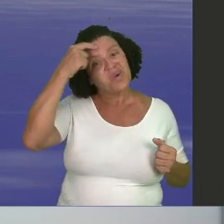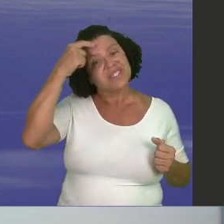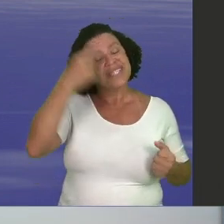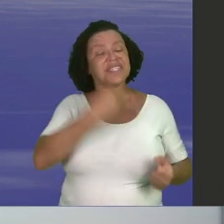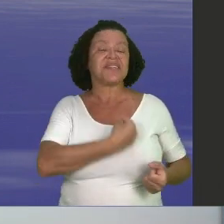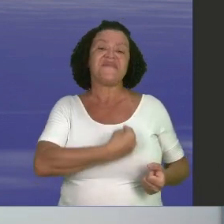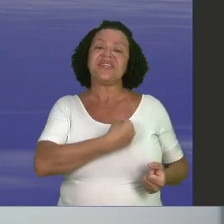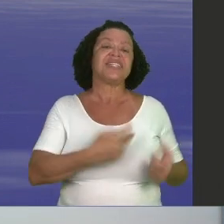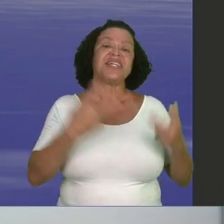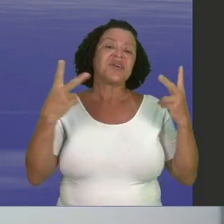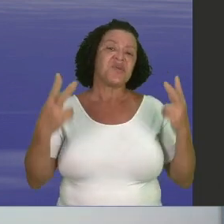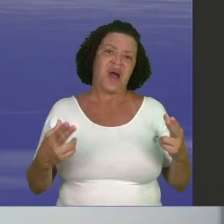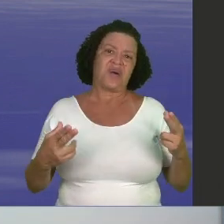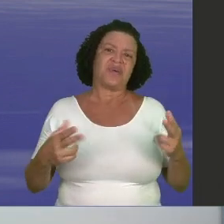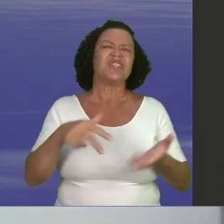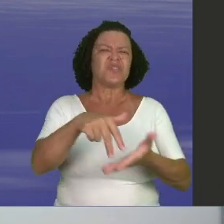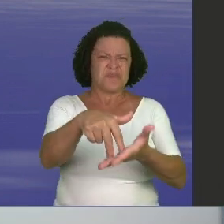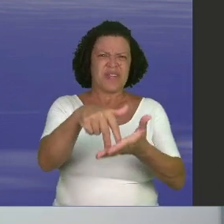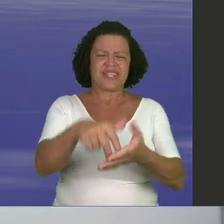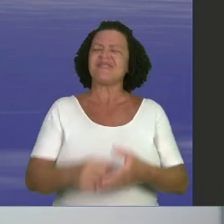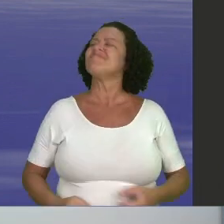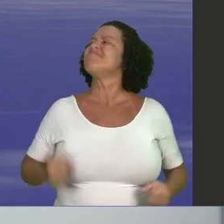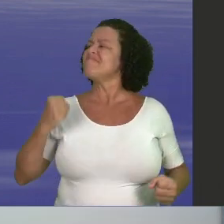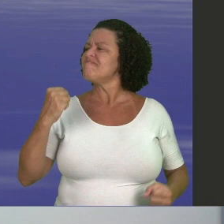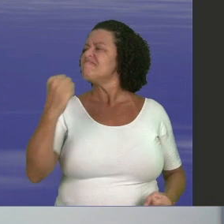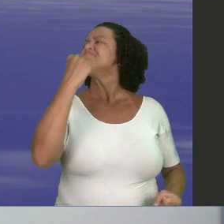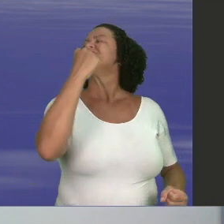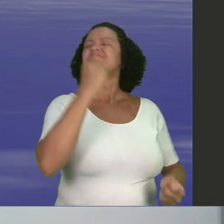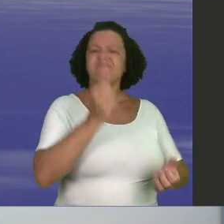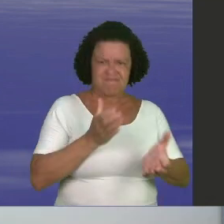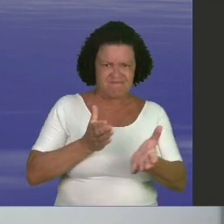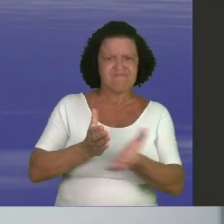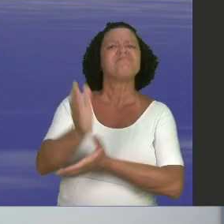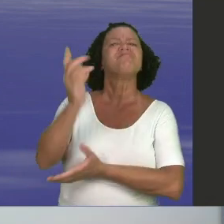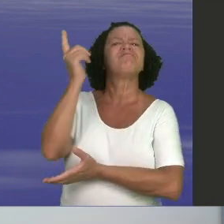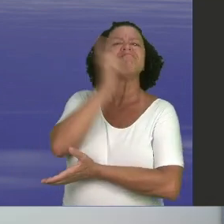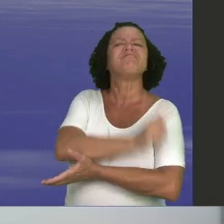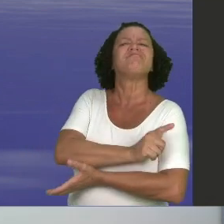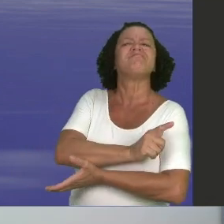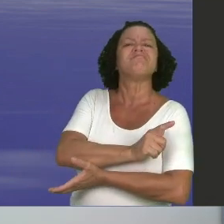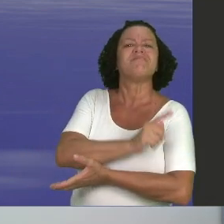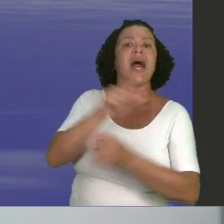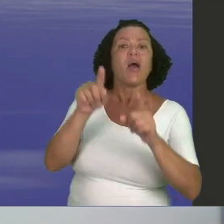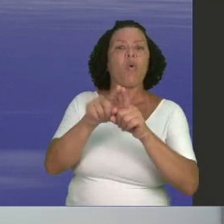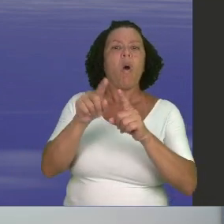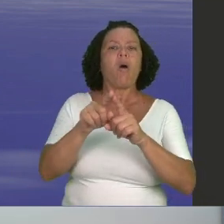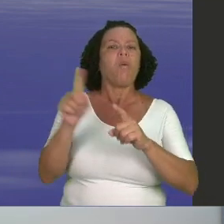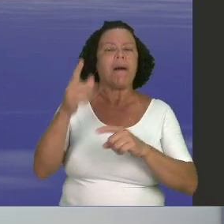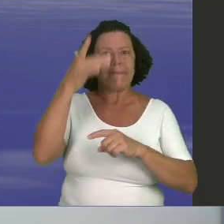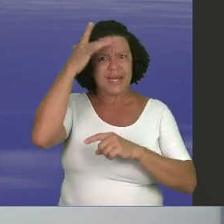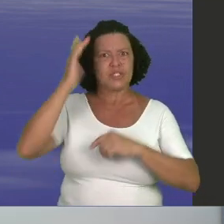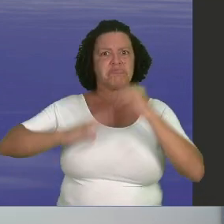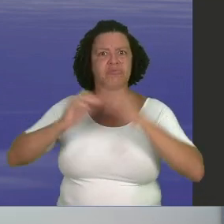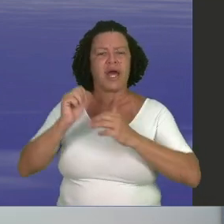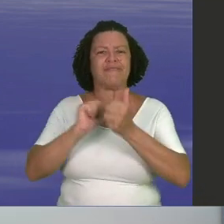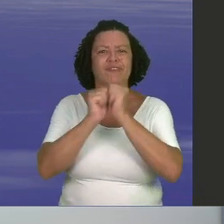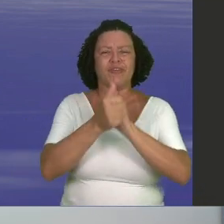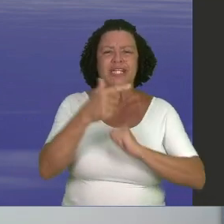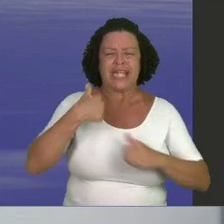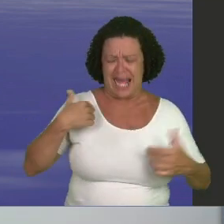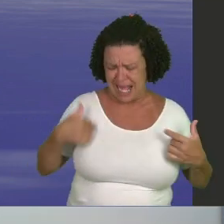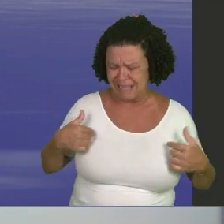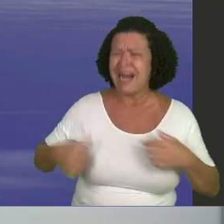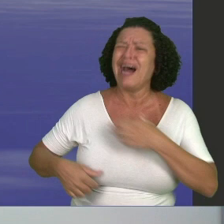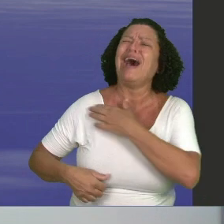vida, de superação, de passar. Não fica, um atleta não fica muitas vezes se remoendo das dores de